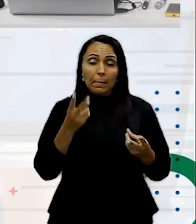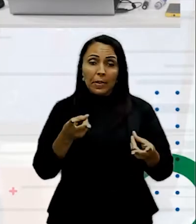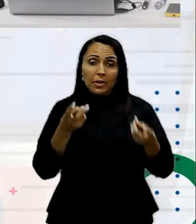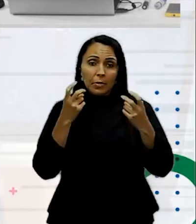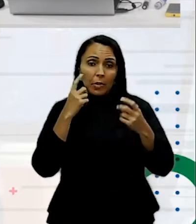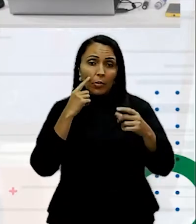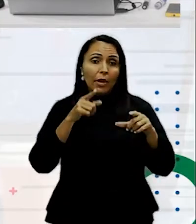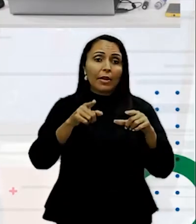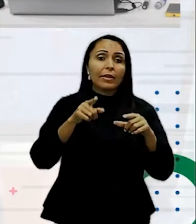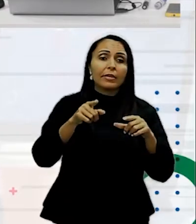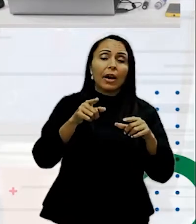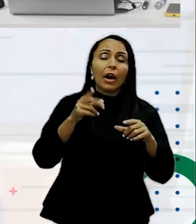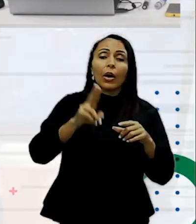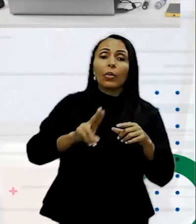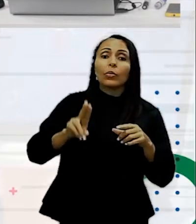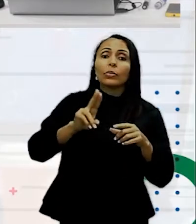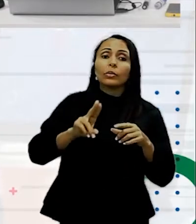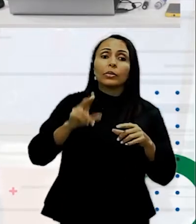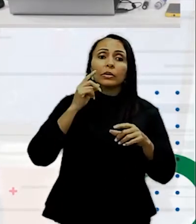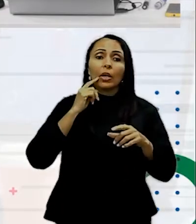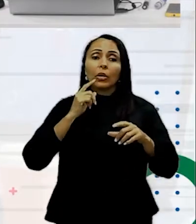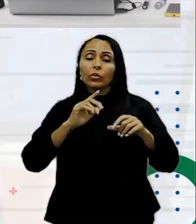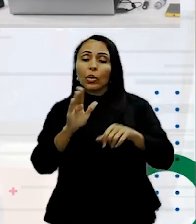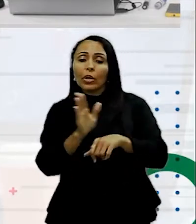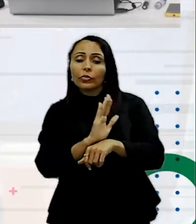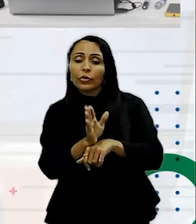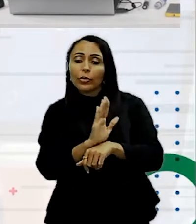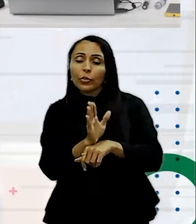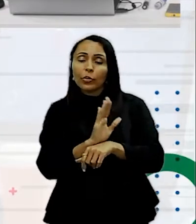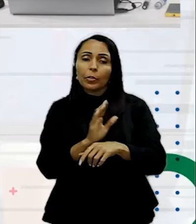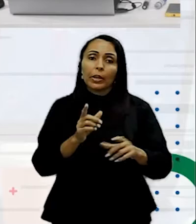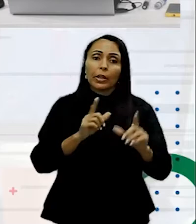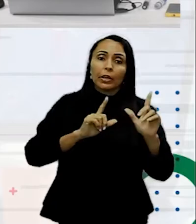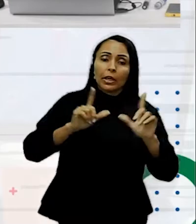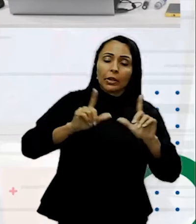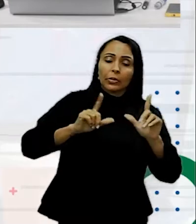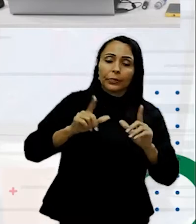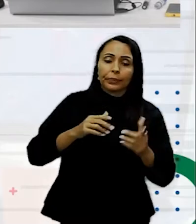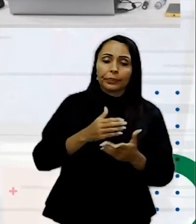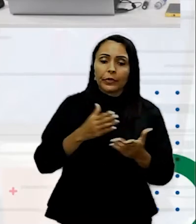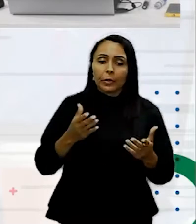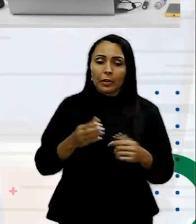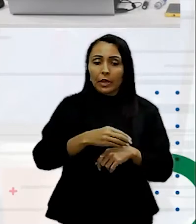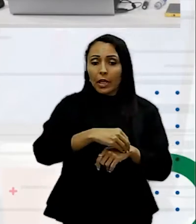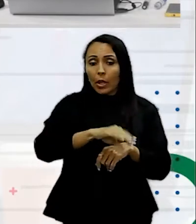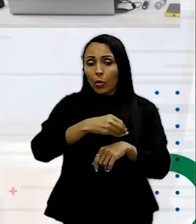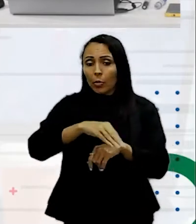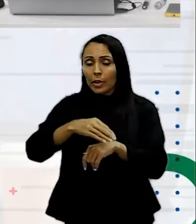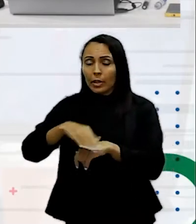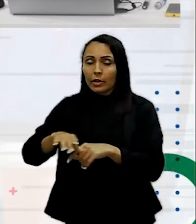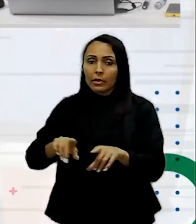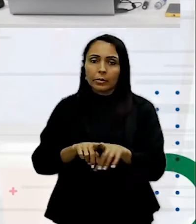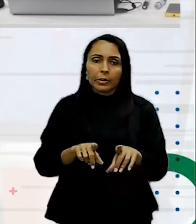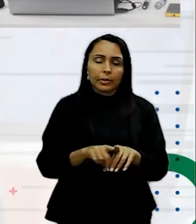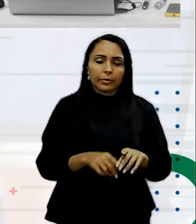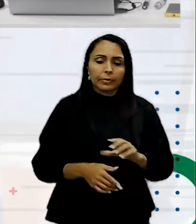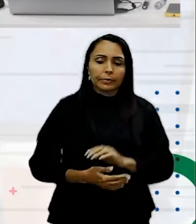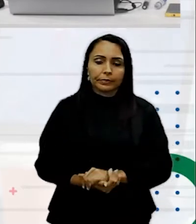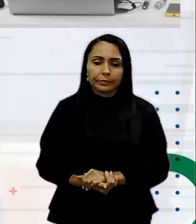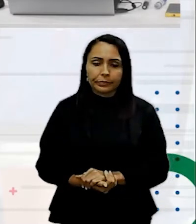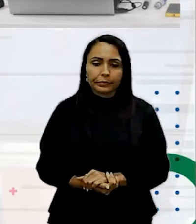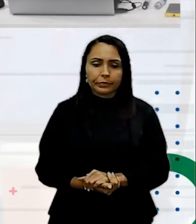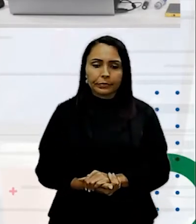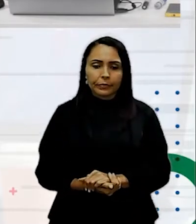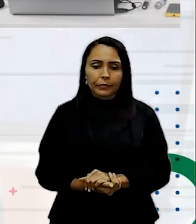está consumindo, ou então o que ele deixa de consumir, para justamente poder recomendar coisas parecidas para ele, que de repente